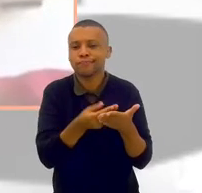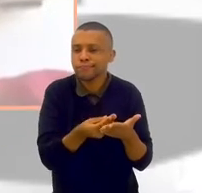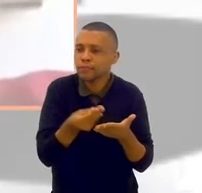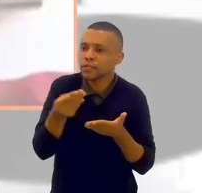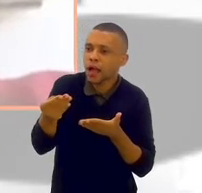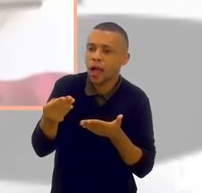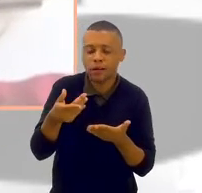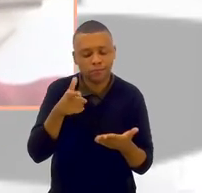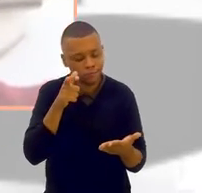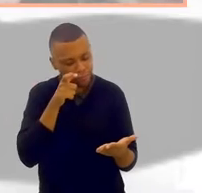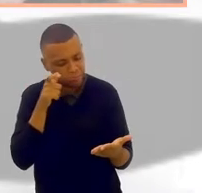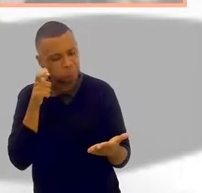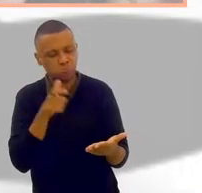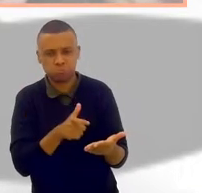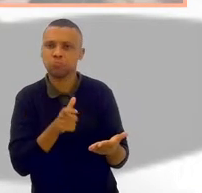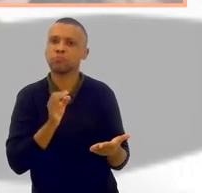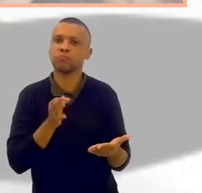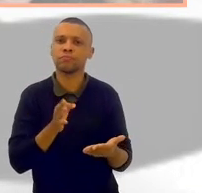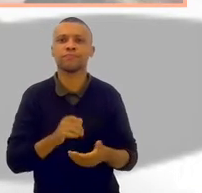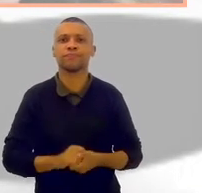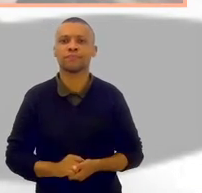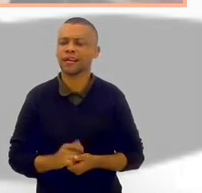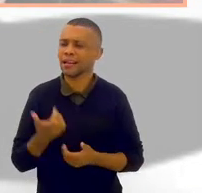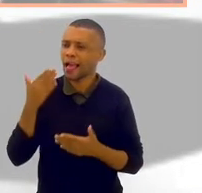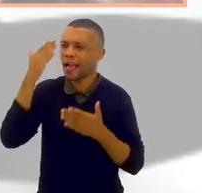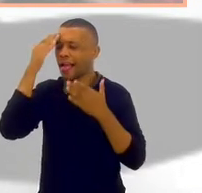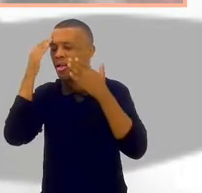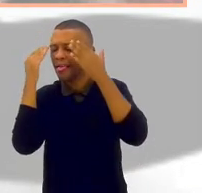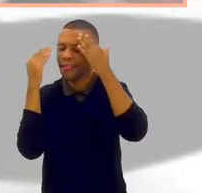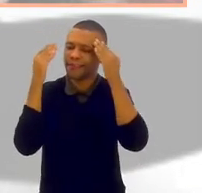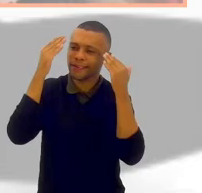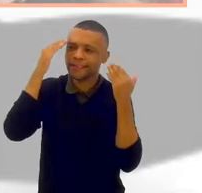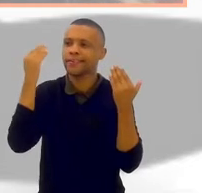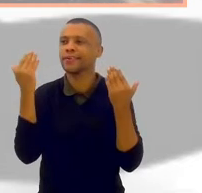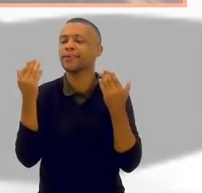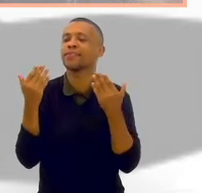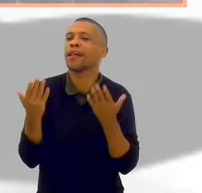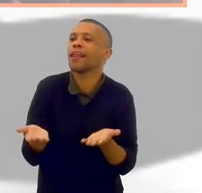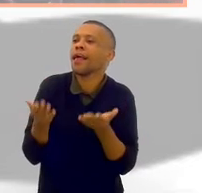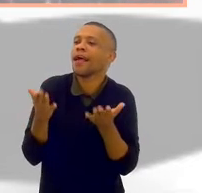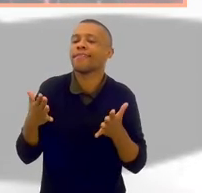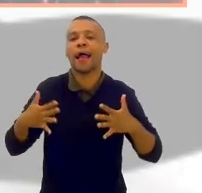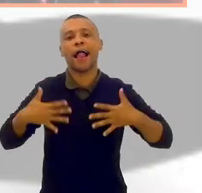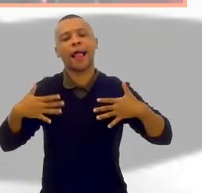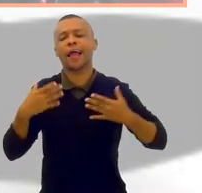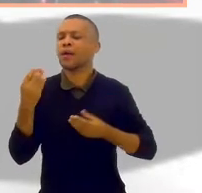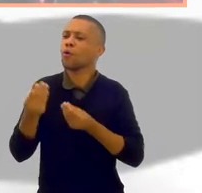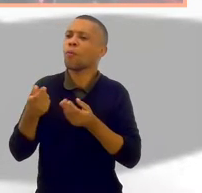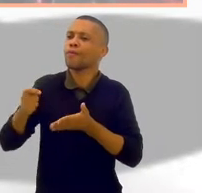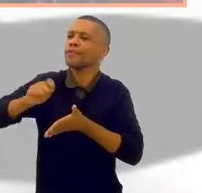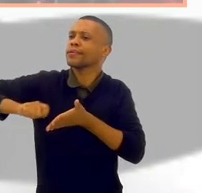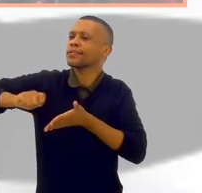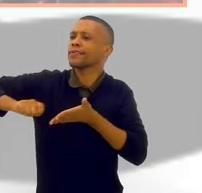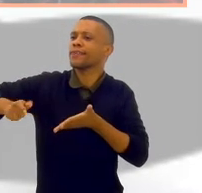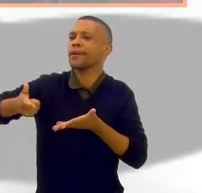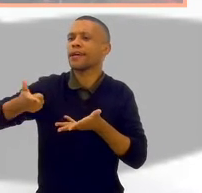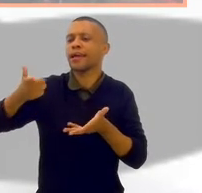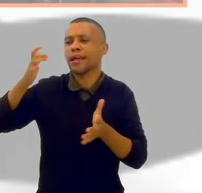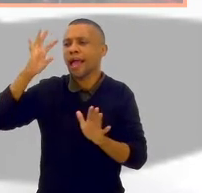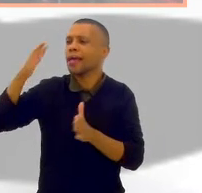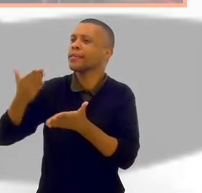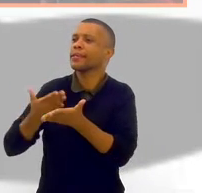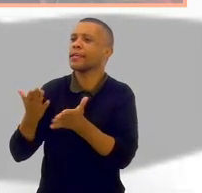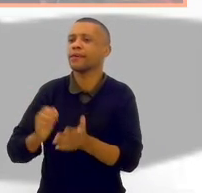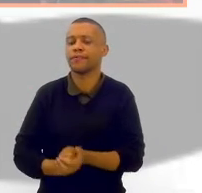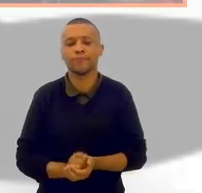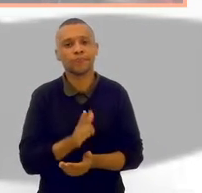acham muito interessante o livro. Ele Então, é foi. divertido? Você dá um tom É. leve, alegre? Como é que você Sim, ele encarou é.